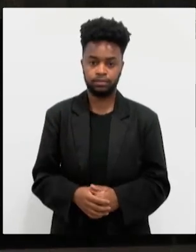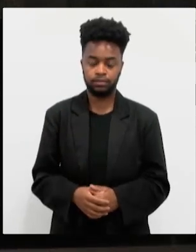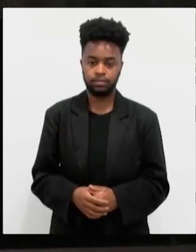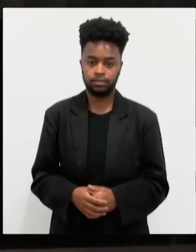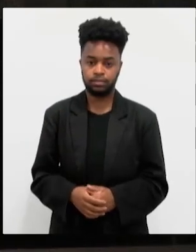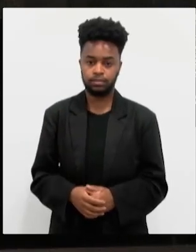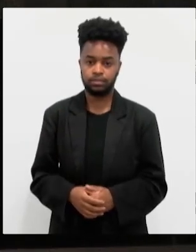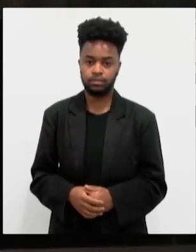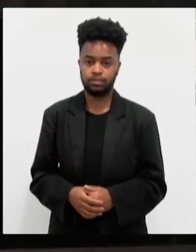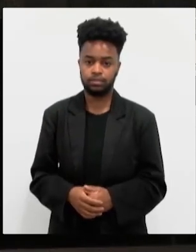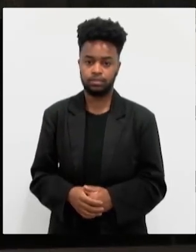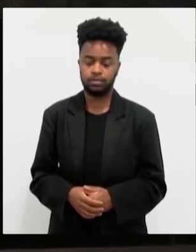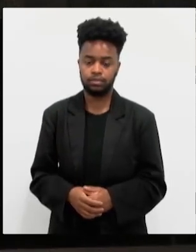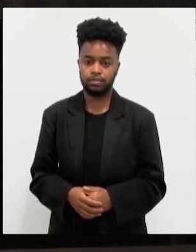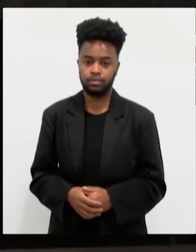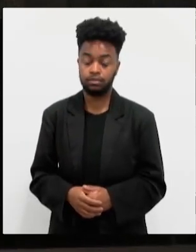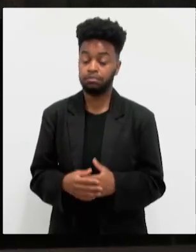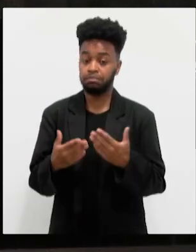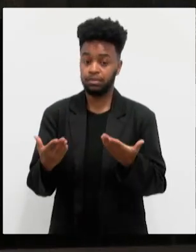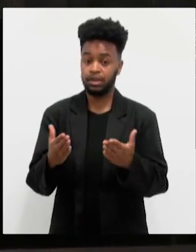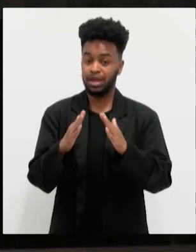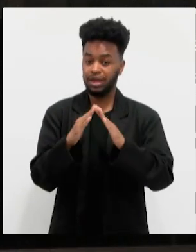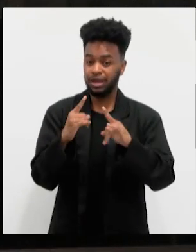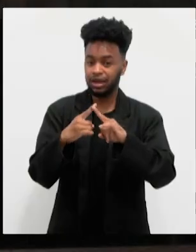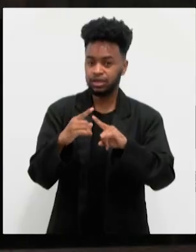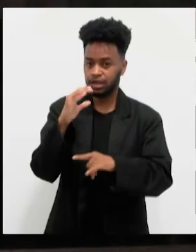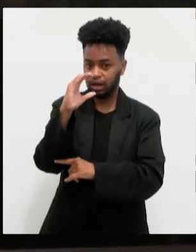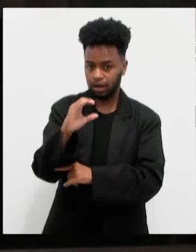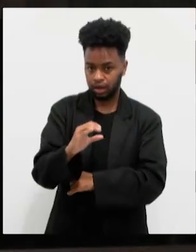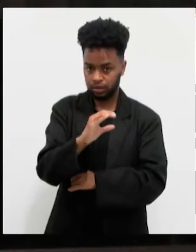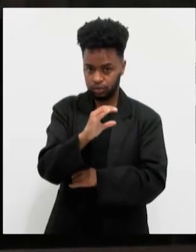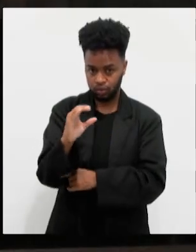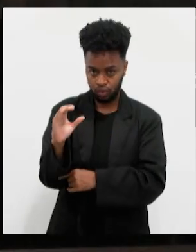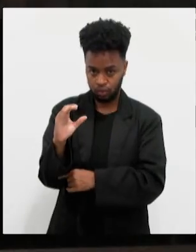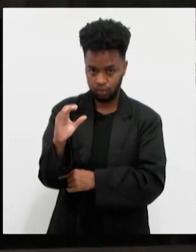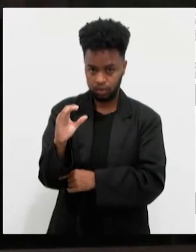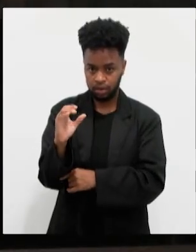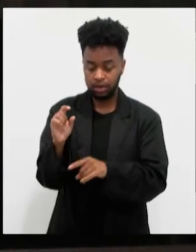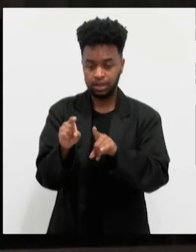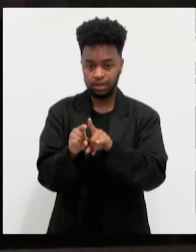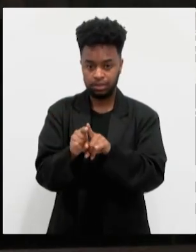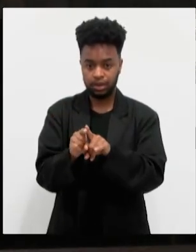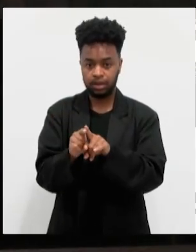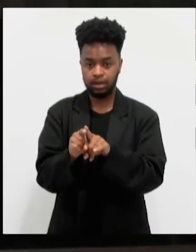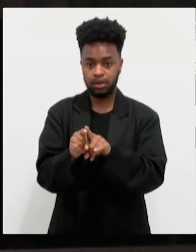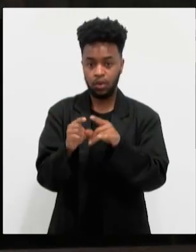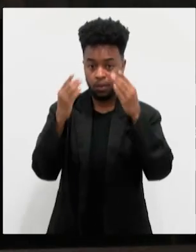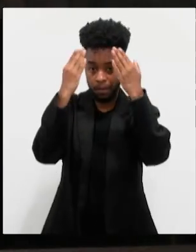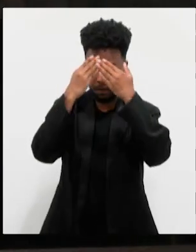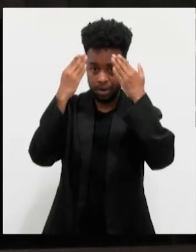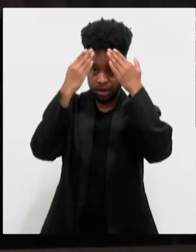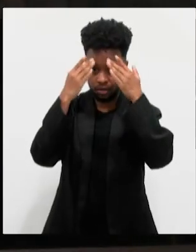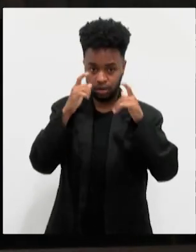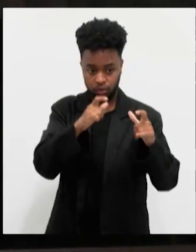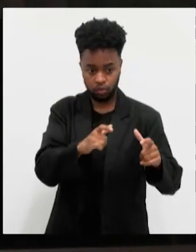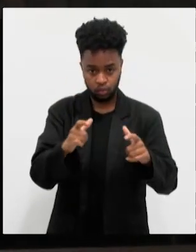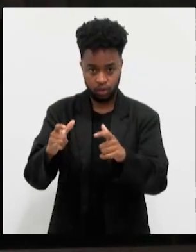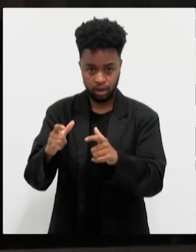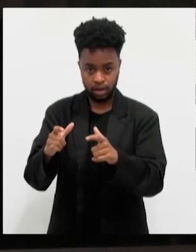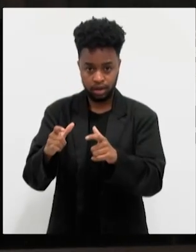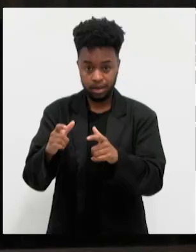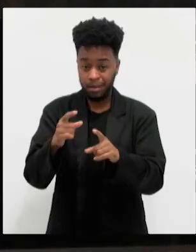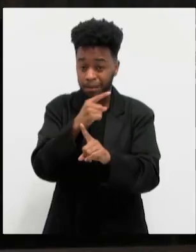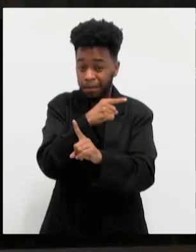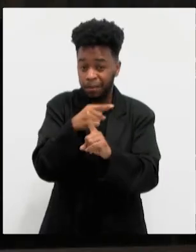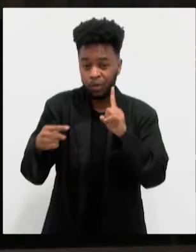E lá, igrejas católicas e centros de Umbanda foram